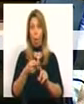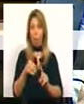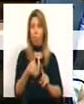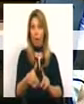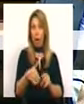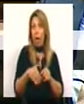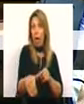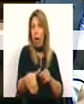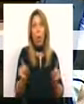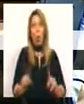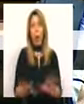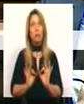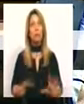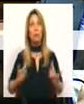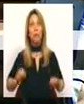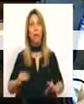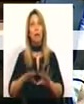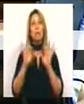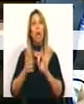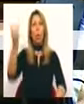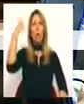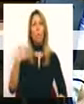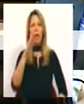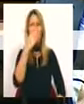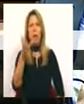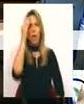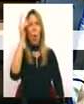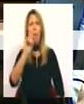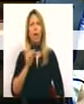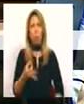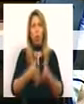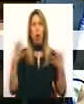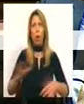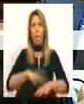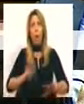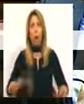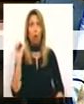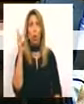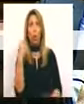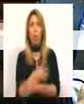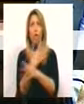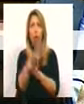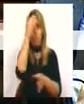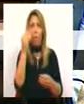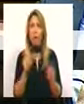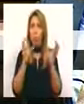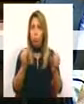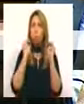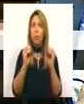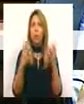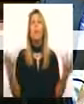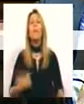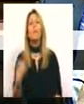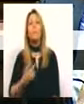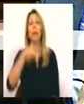não aprendeu em Pedrógão e parece que não aprendeu nos fogos de outubro. O que nós queremos saber também em concreto, Sr. Ministro, é que meios é que os bombeiros vão